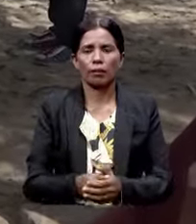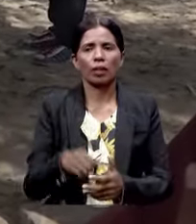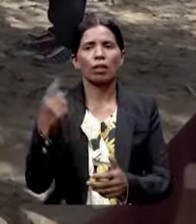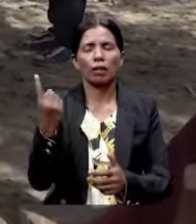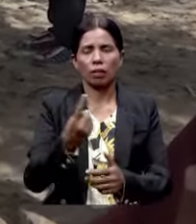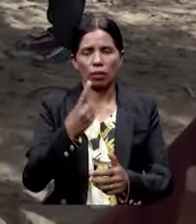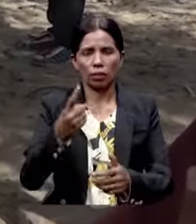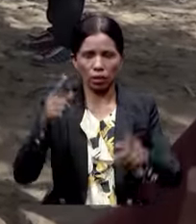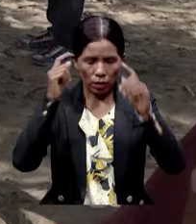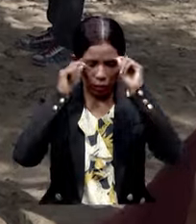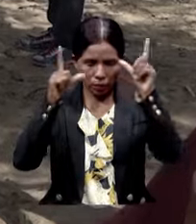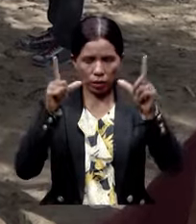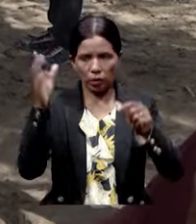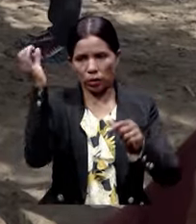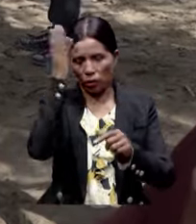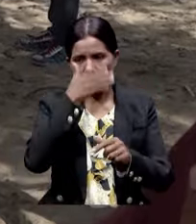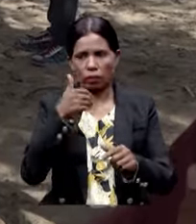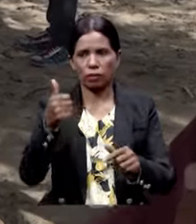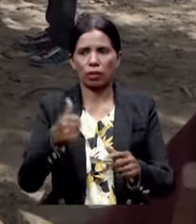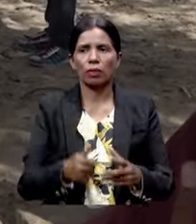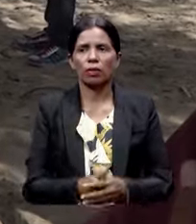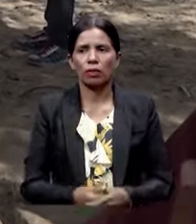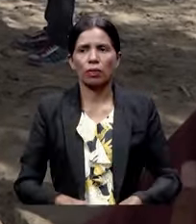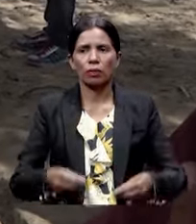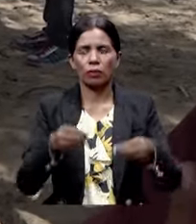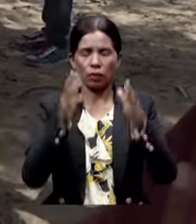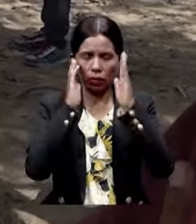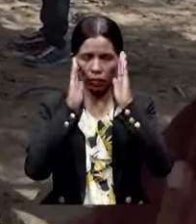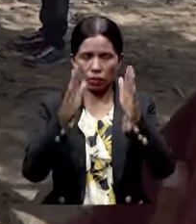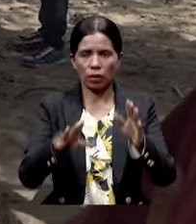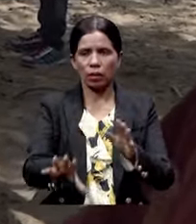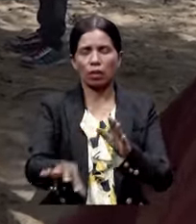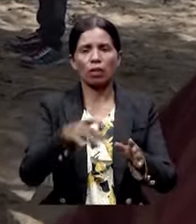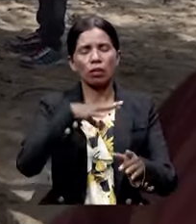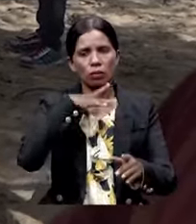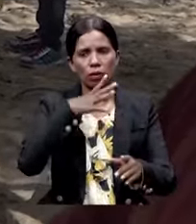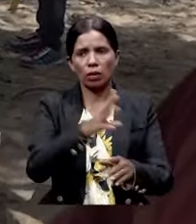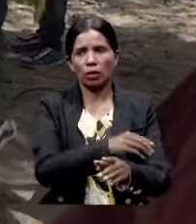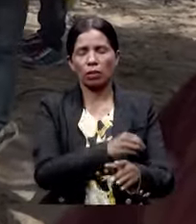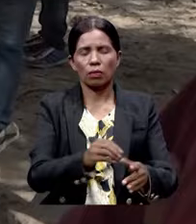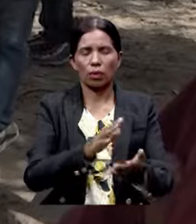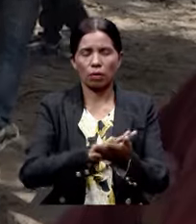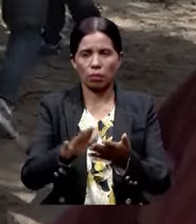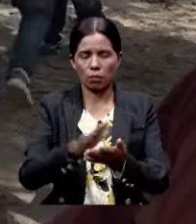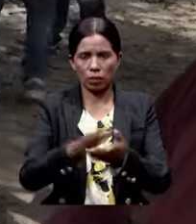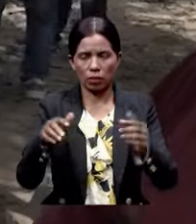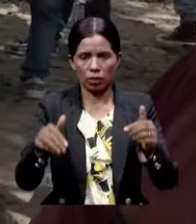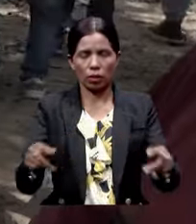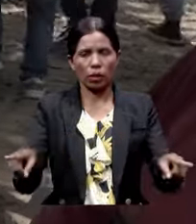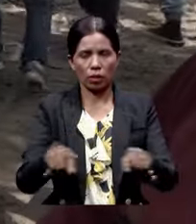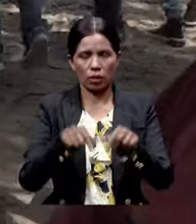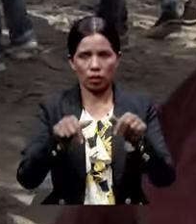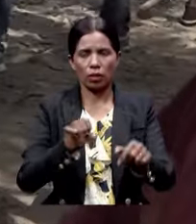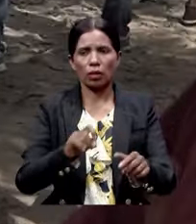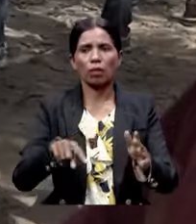mantém Timor-Leste furak. Nema ka fokus ba hili foer, fokus ba limpeza irene, halu parte irene.